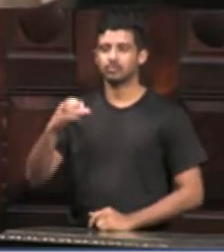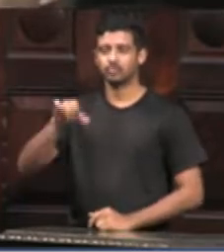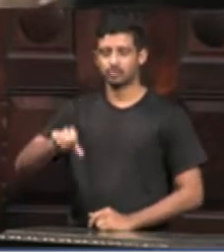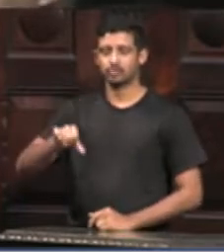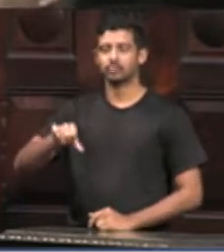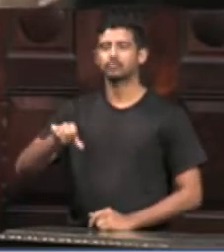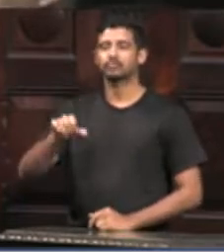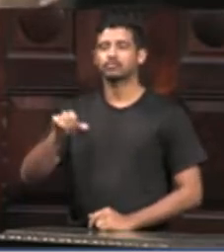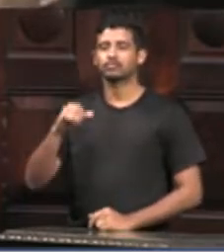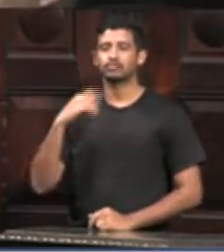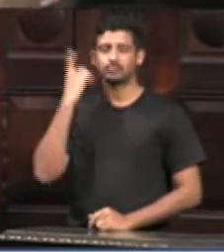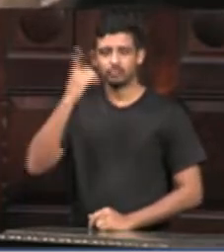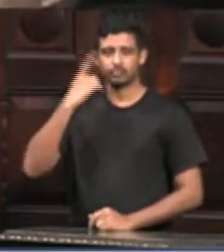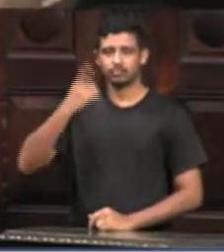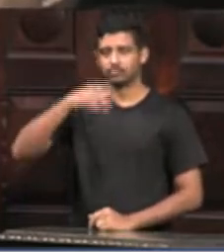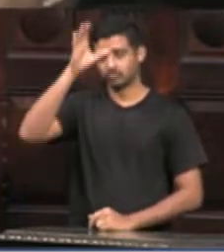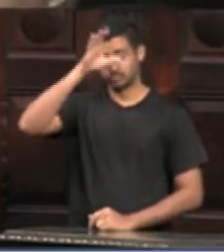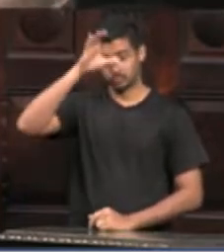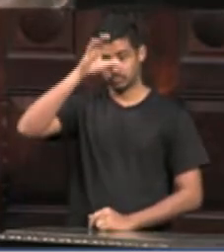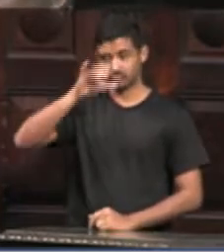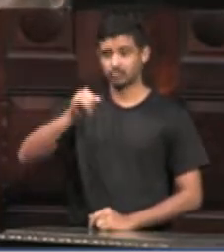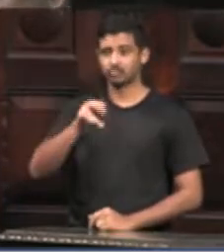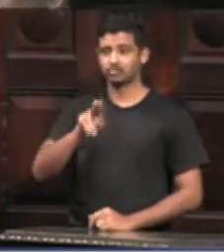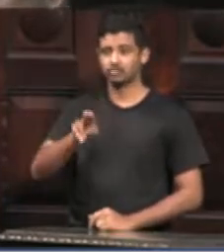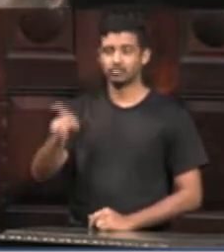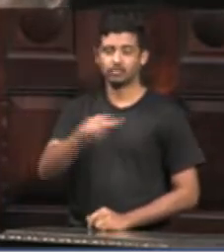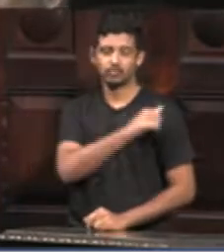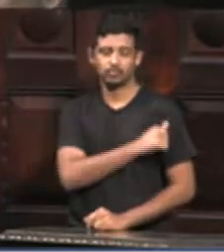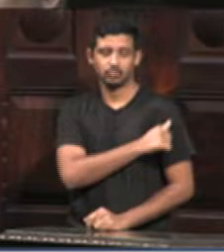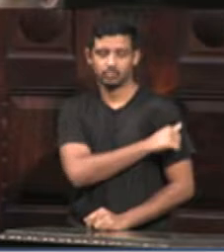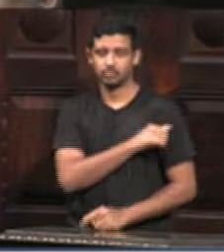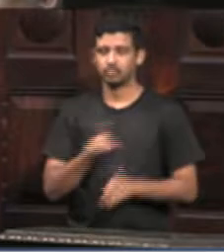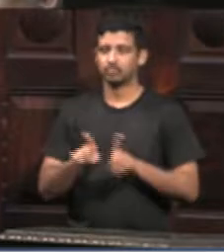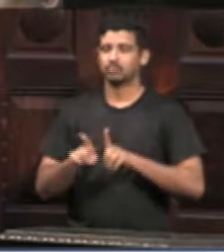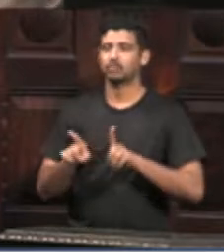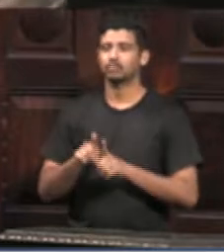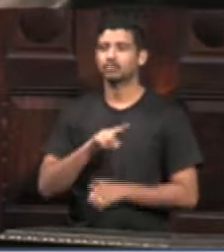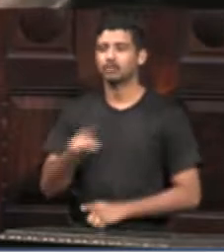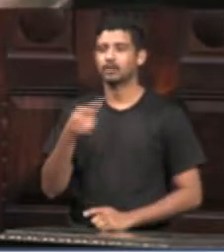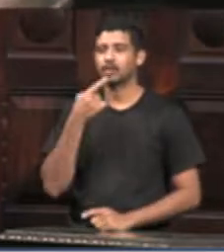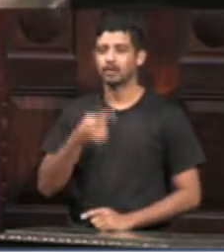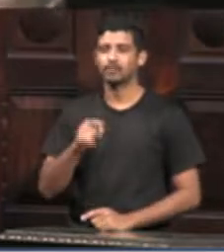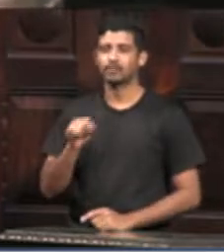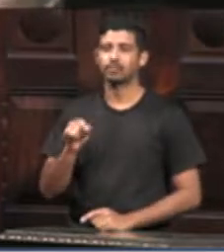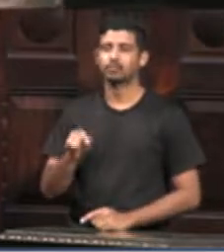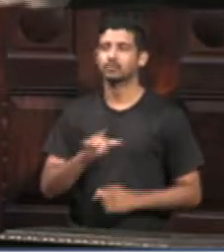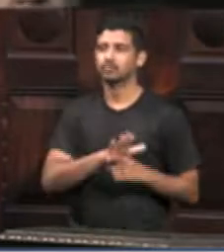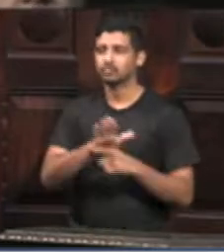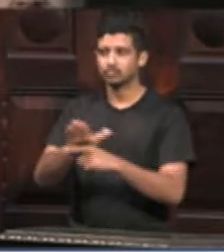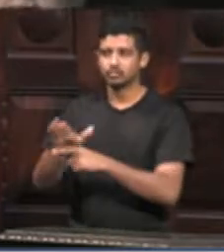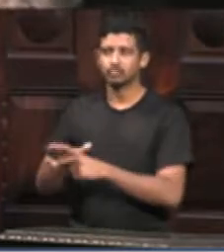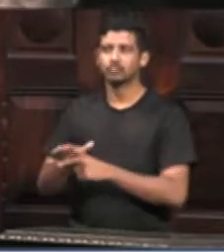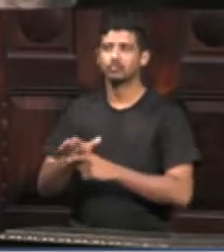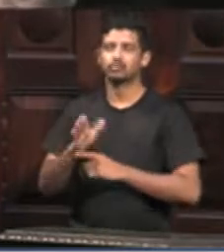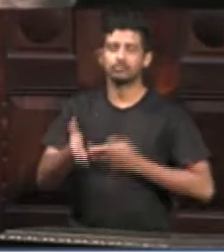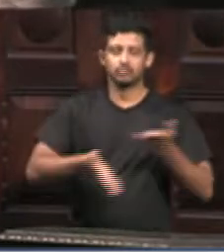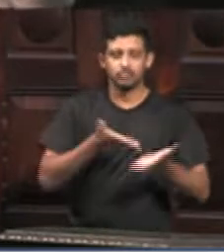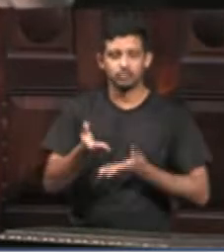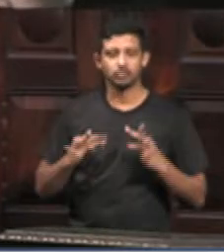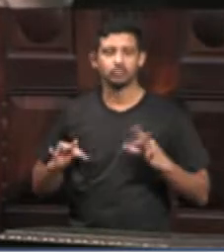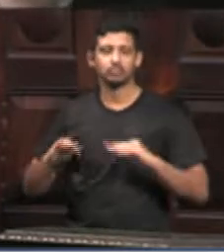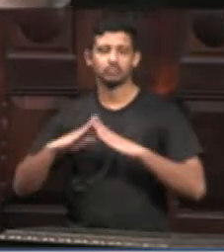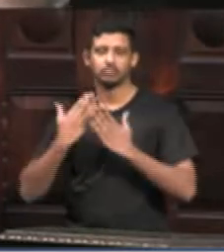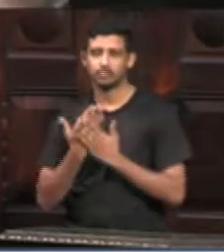2015, autoriza a deputada Tia Ju, enfermeira Rejane, que fica instituída a política estadual de atenção, acompanhamento e tratamento de dependentes de álcool e de